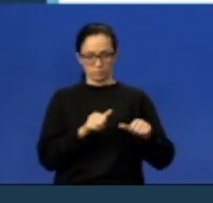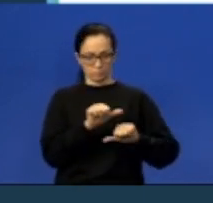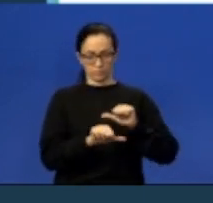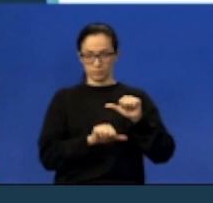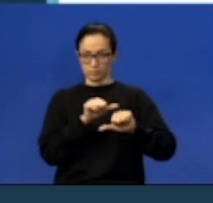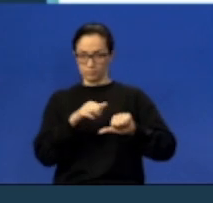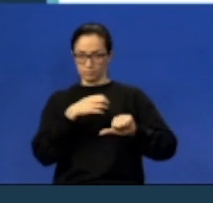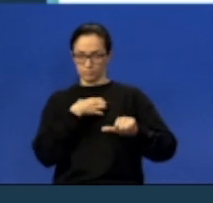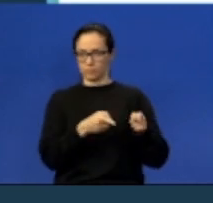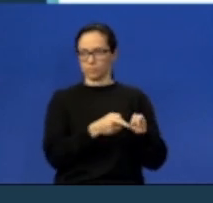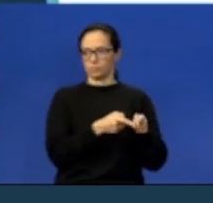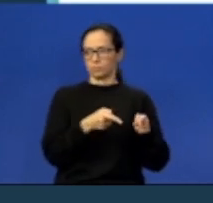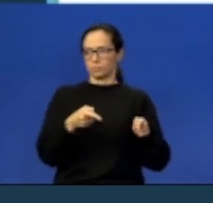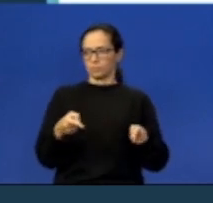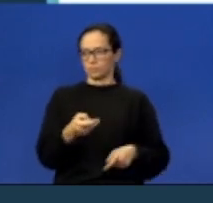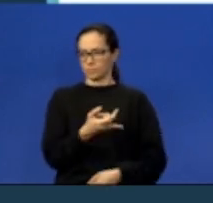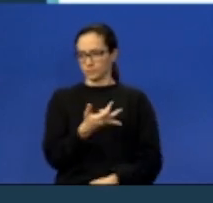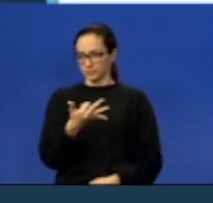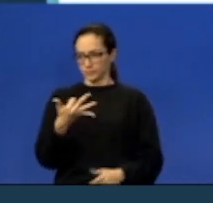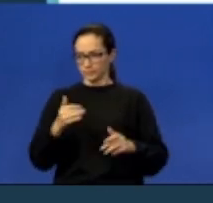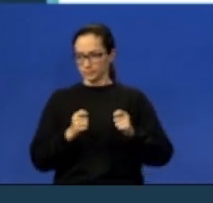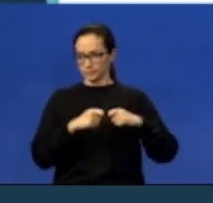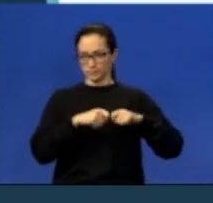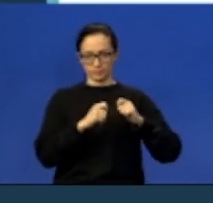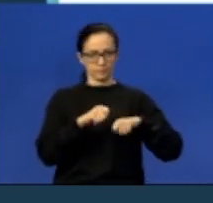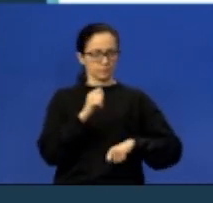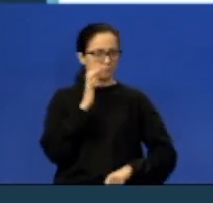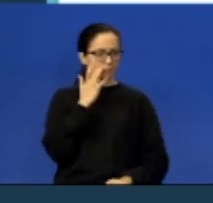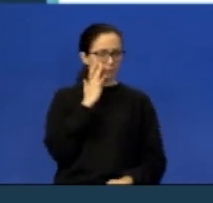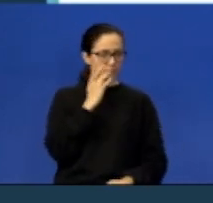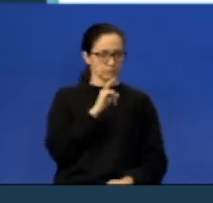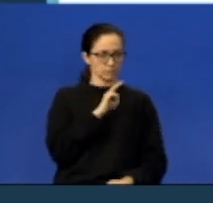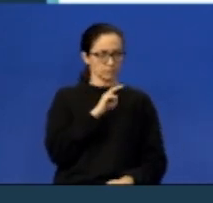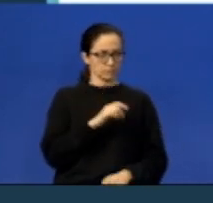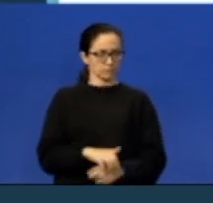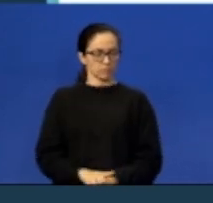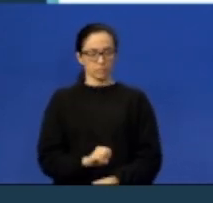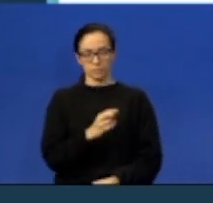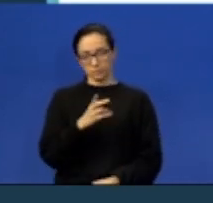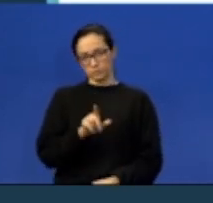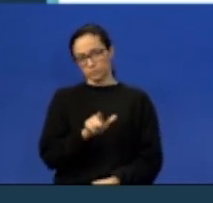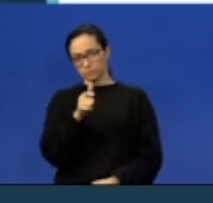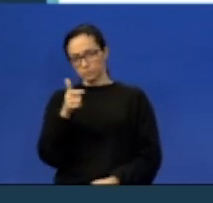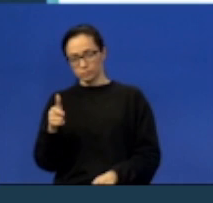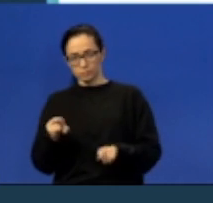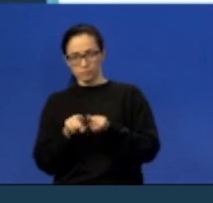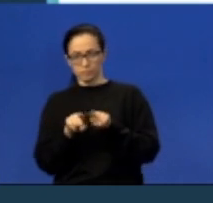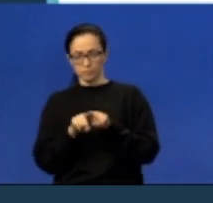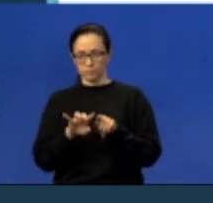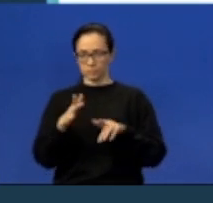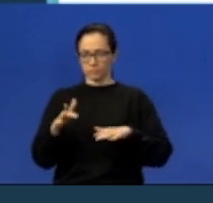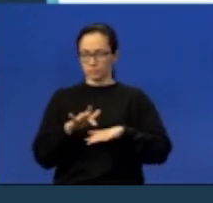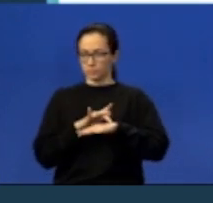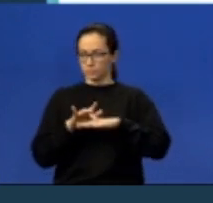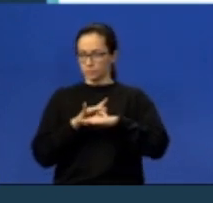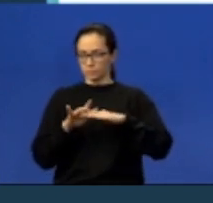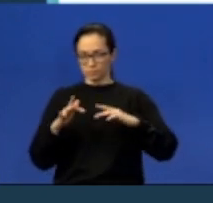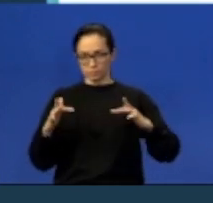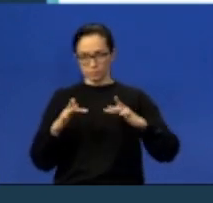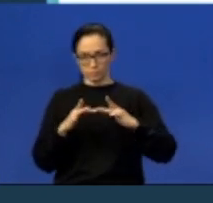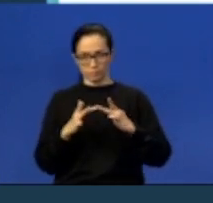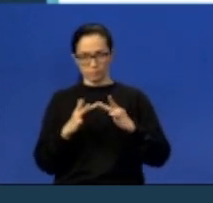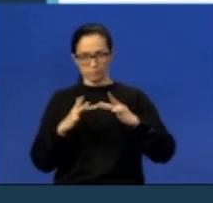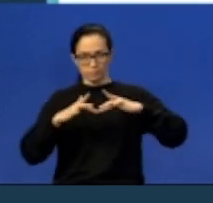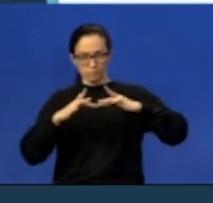no comprimento, né, do tecido ósseo, e a deformação tangencial, que seria uma mudança nas relações angulares